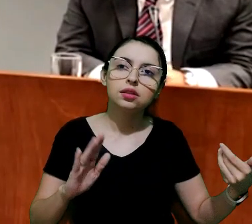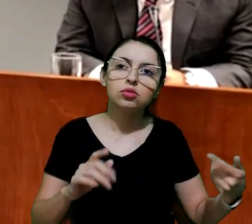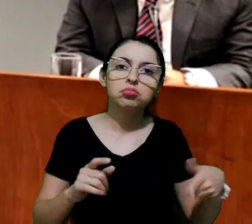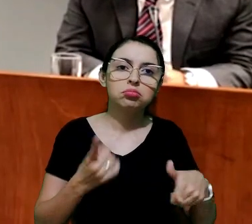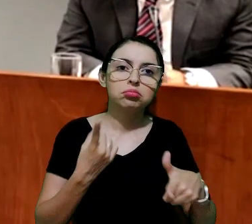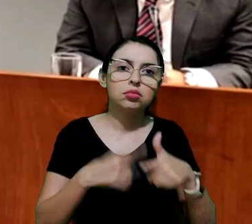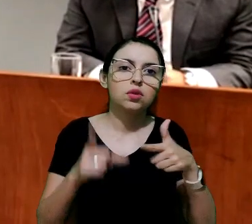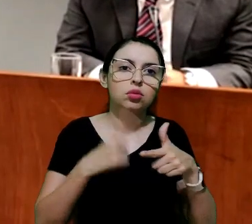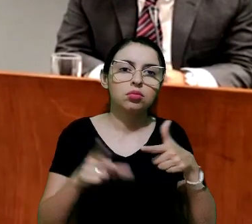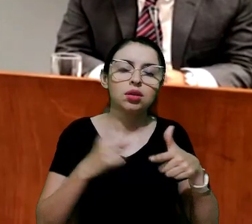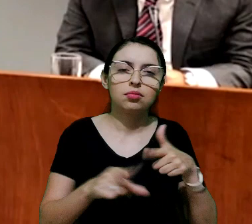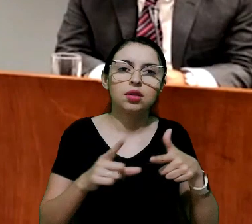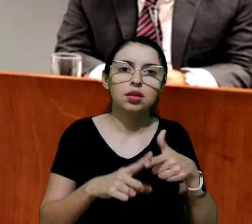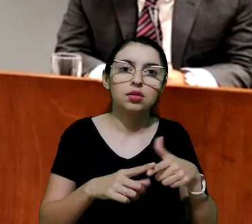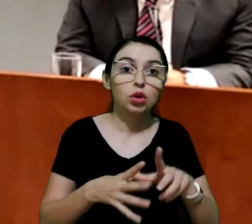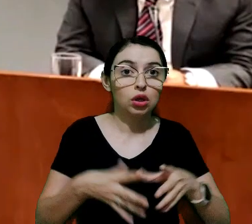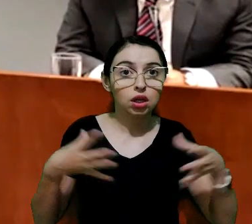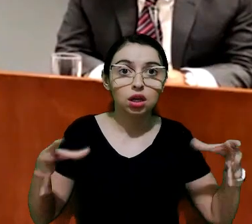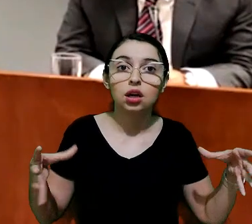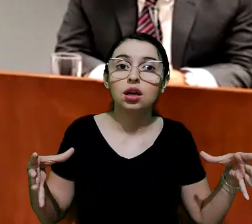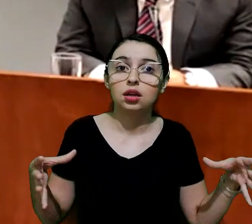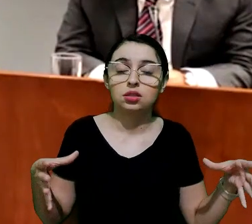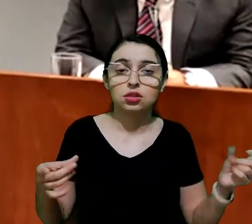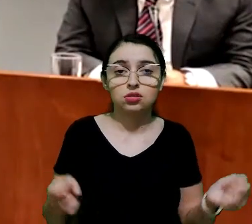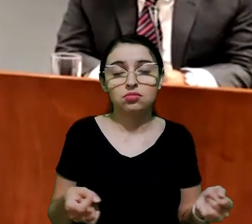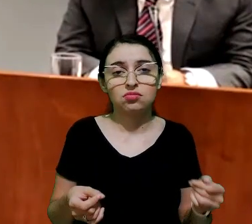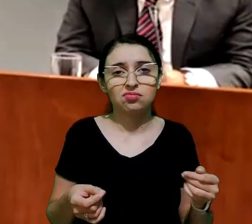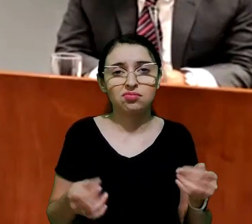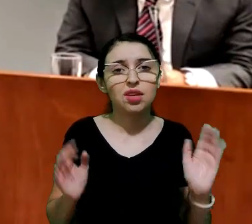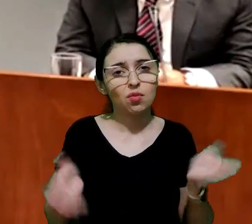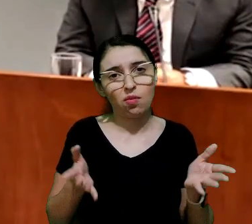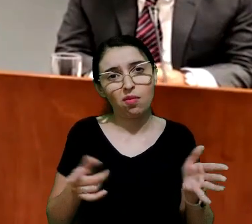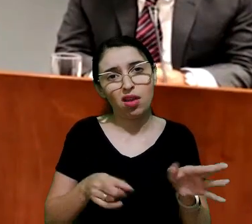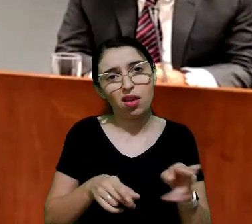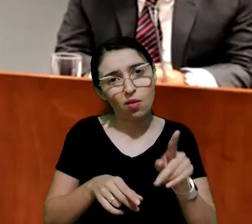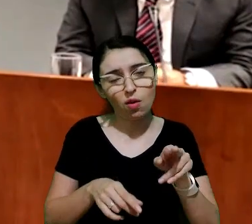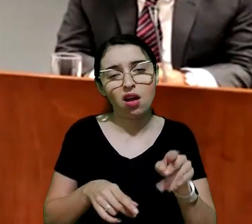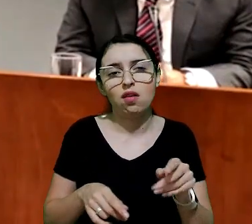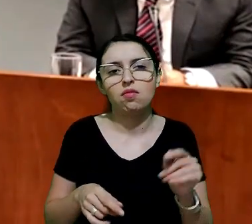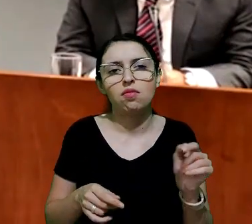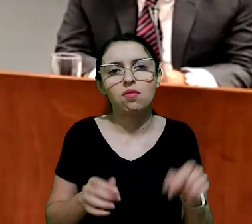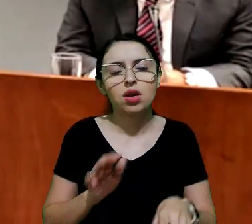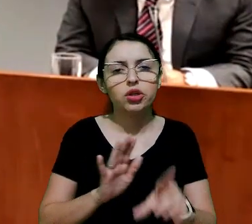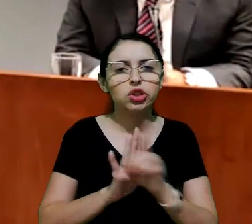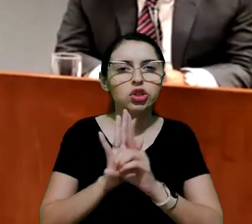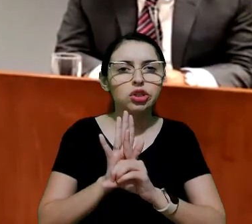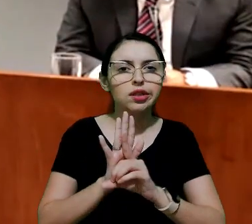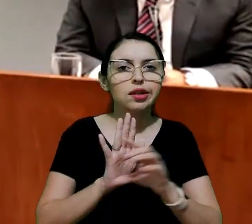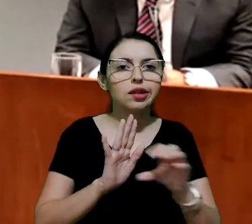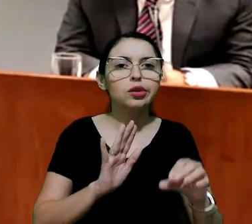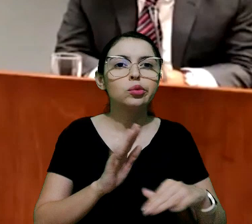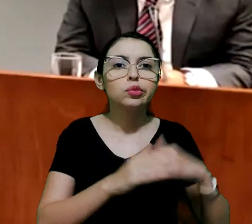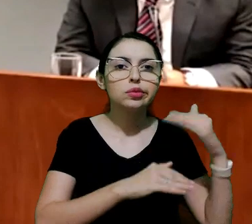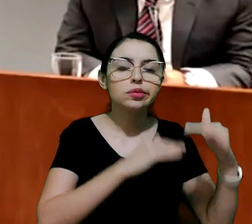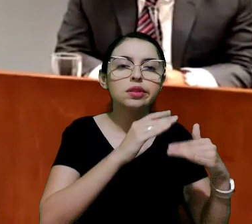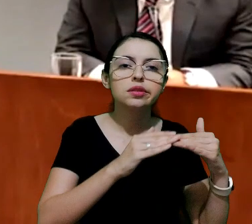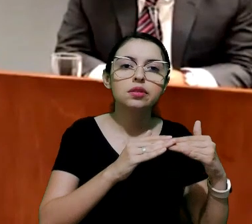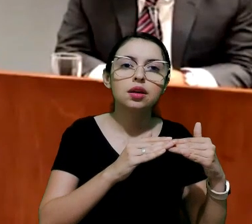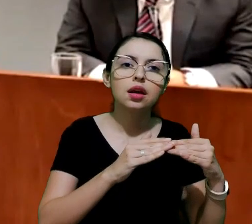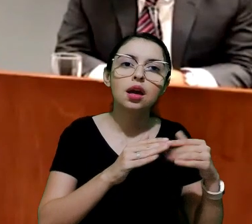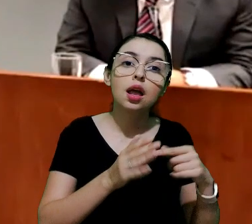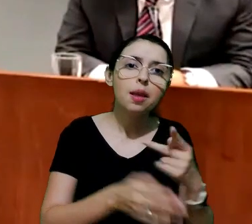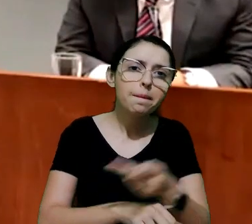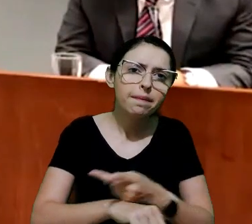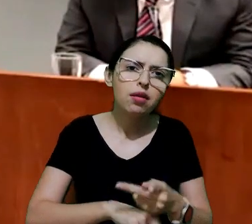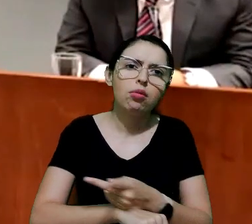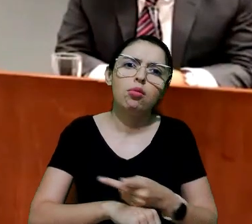problema emblemático como esses de direito de sucessão, ele vai atrás do sistema da teoria geral, que é lá